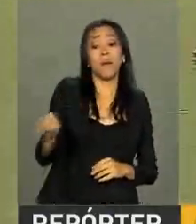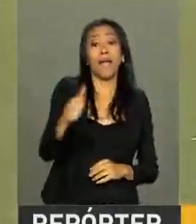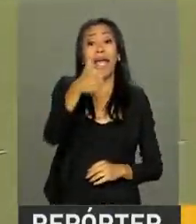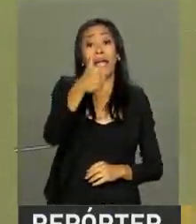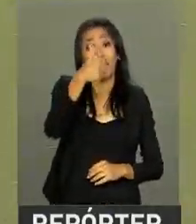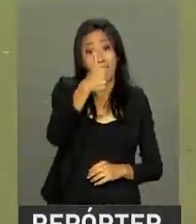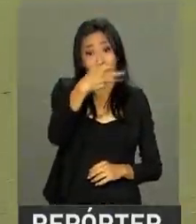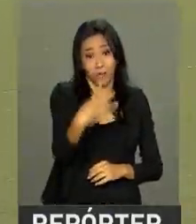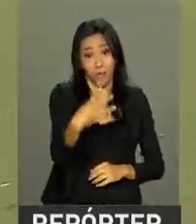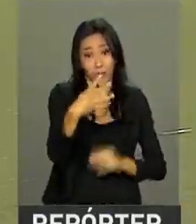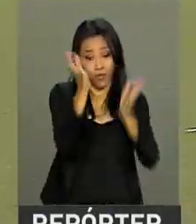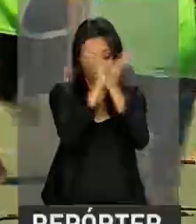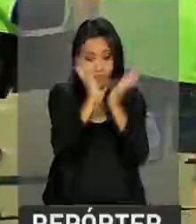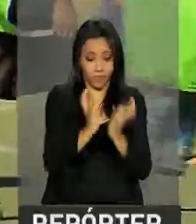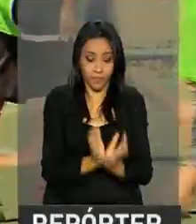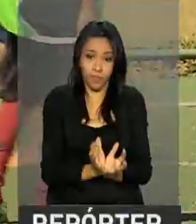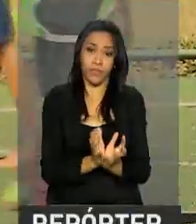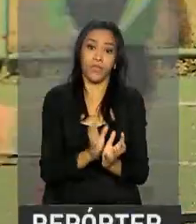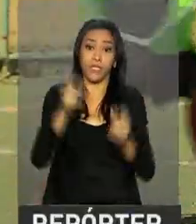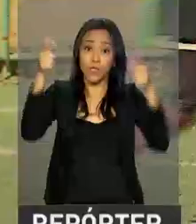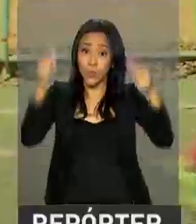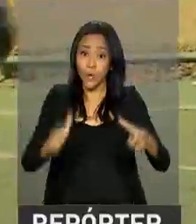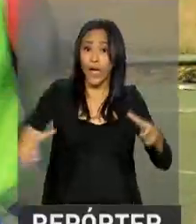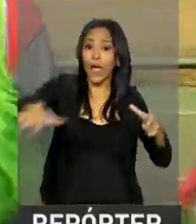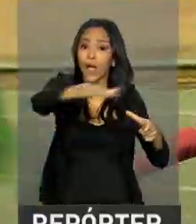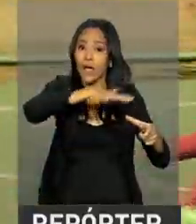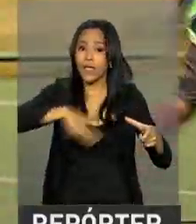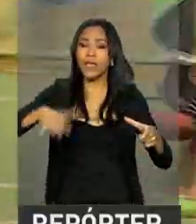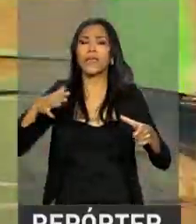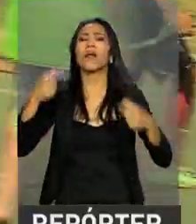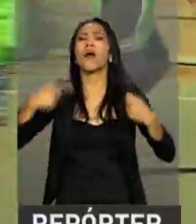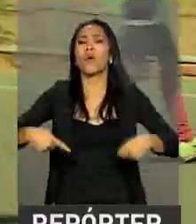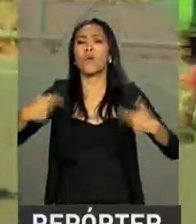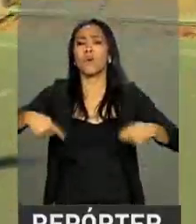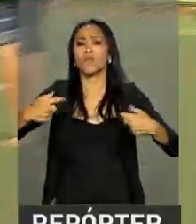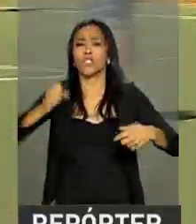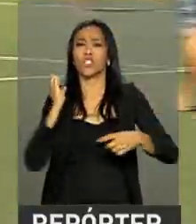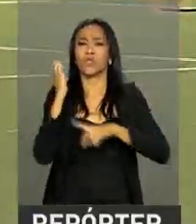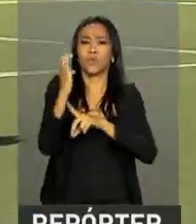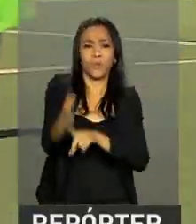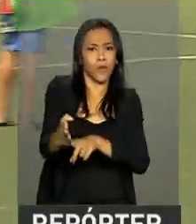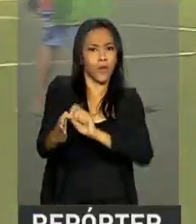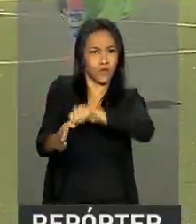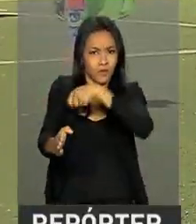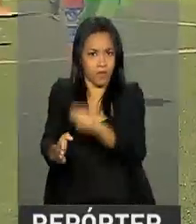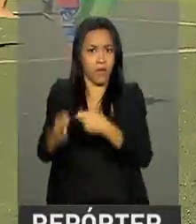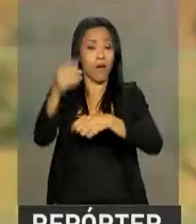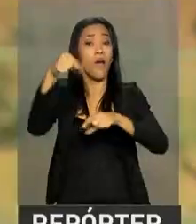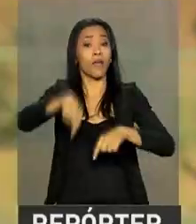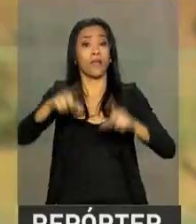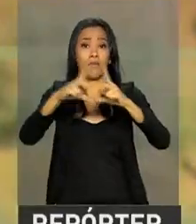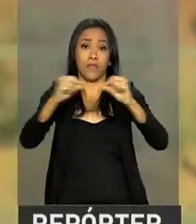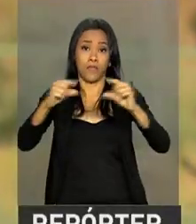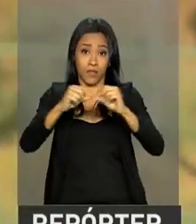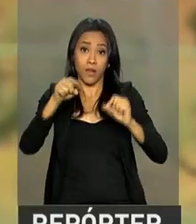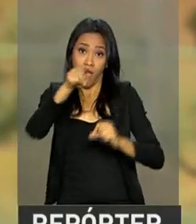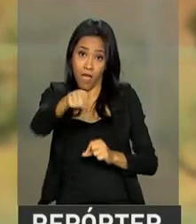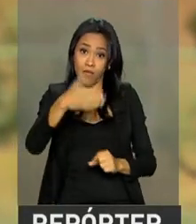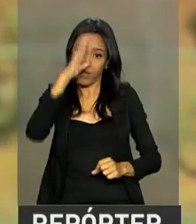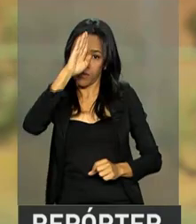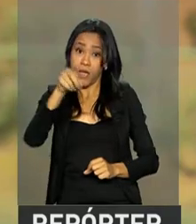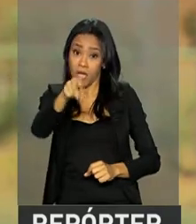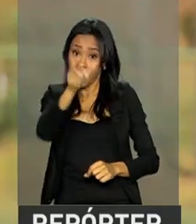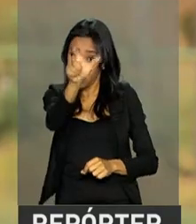oferecidas neste centro olímpico da cidade estrutural em brasília o futebol é o mais disputado o deivid atacante